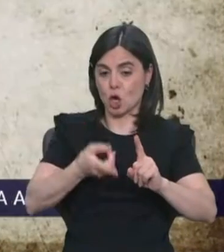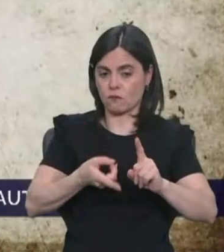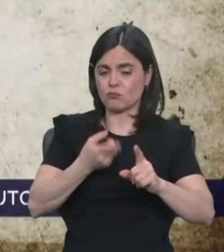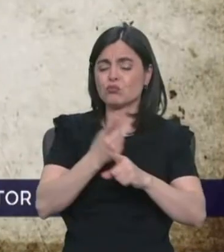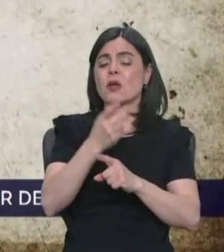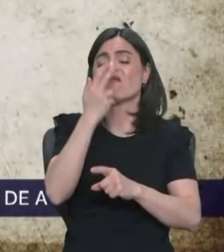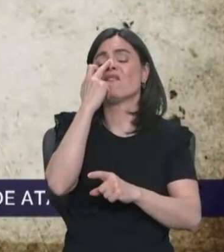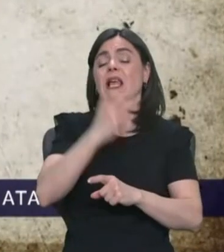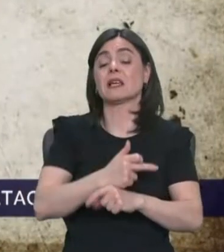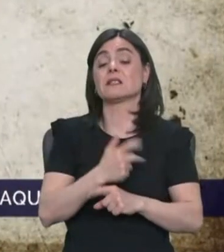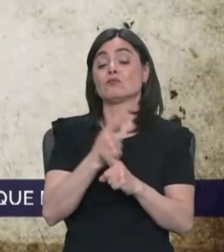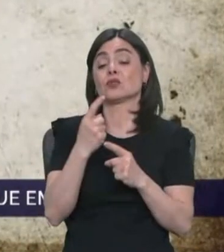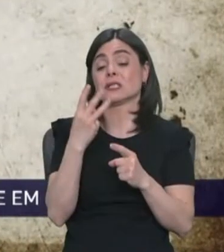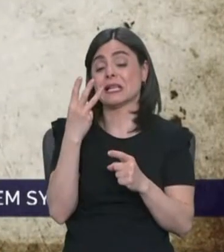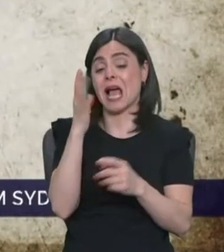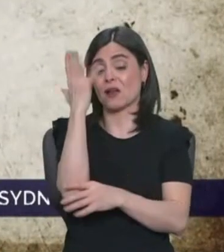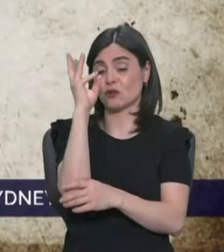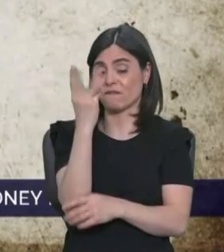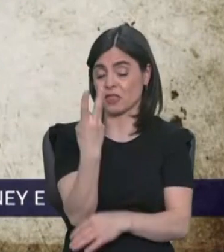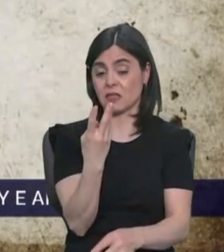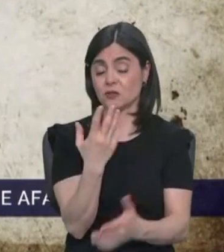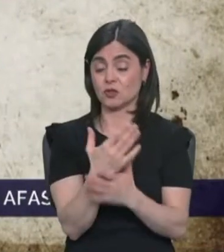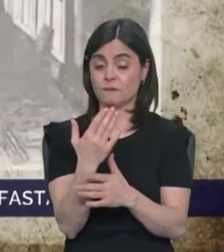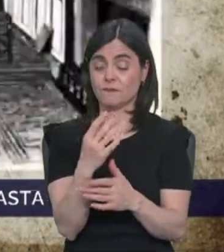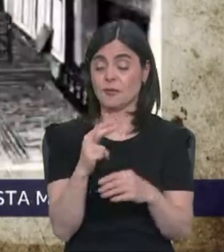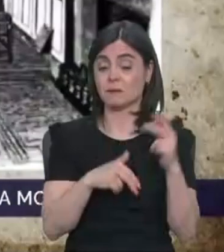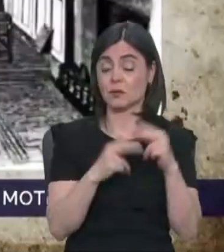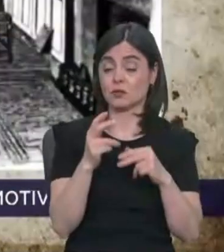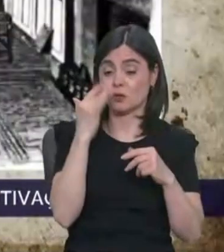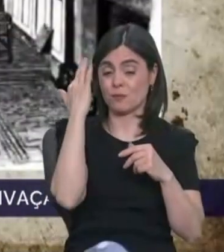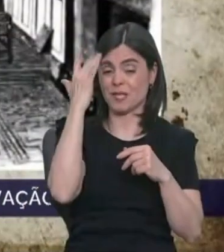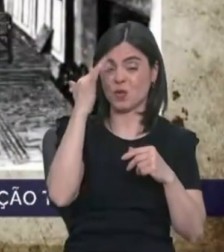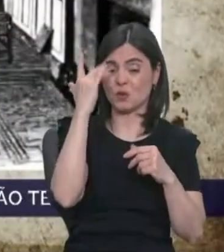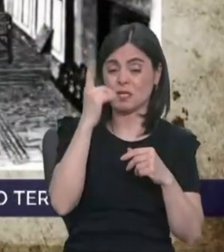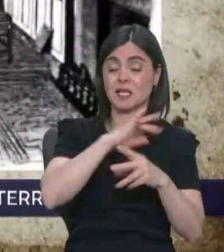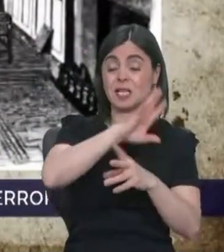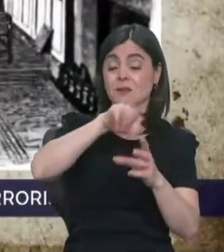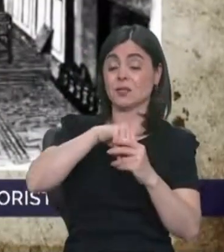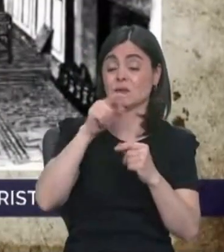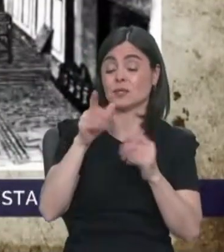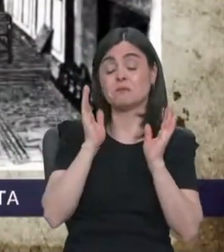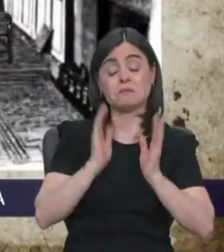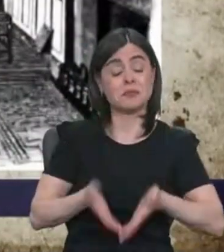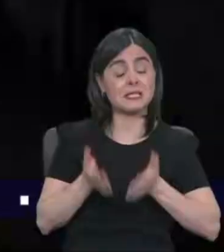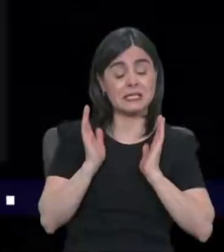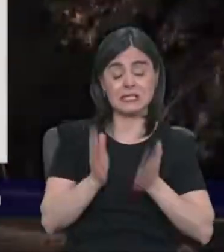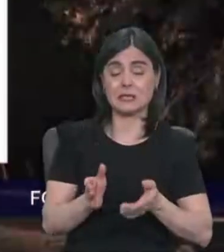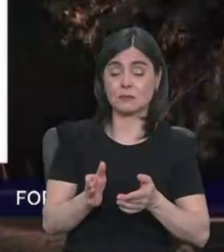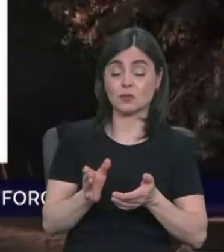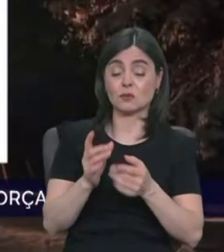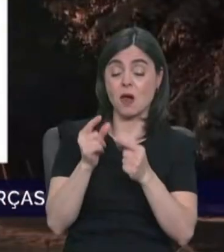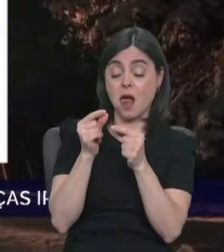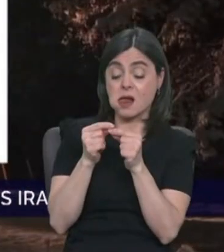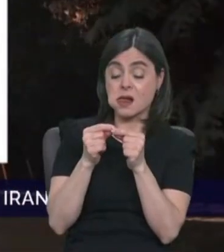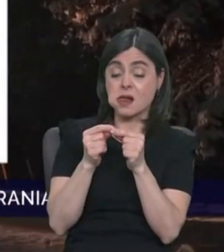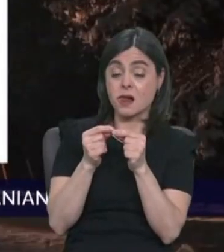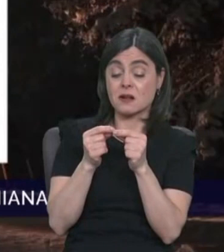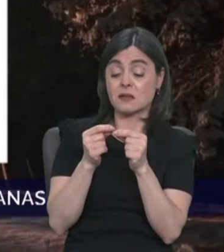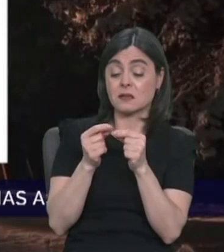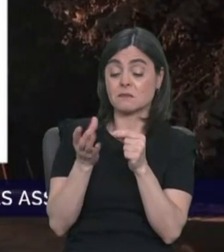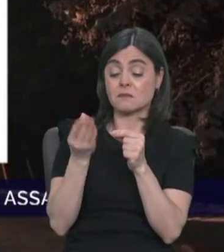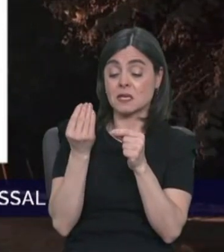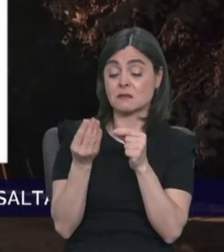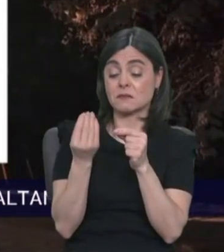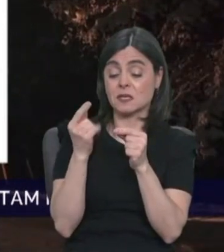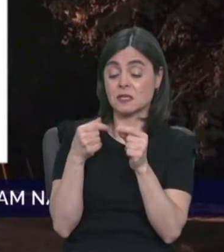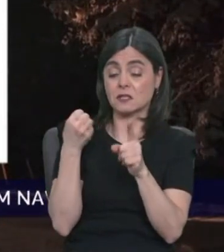fraqueza? Porque são apenas 3 árvores. Para nós construirmos uma teoria abrangente sobre tudo isto, precisamos de uma amostra muito maior e este é o